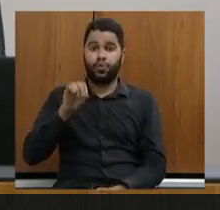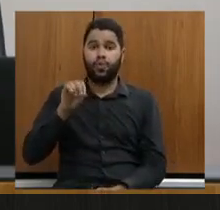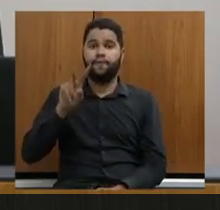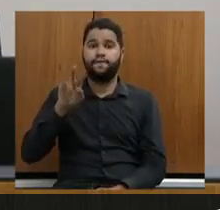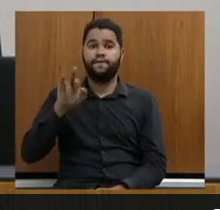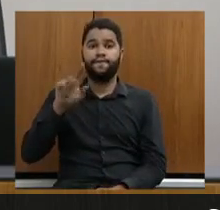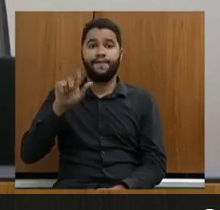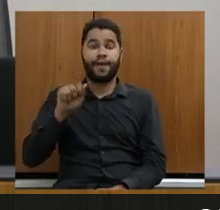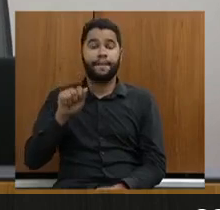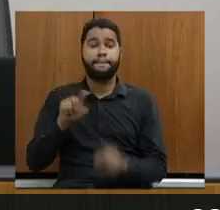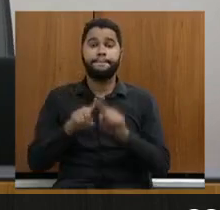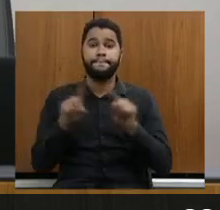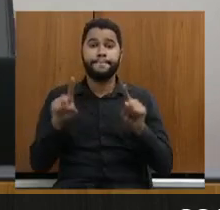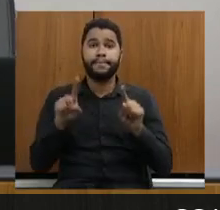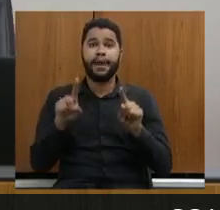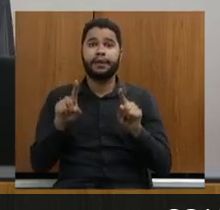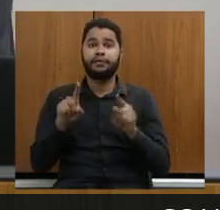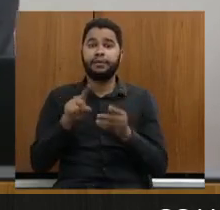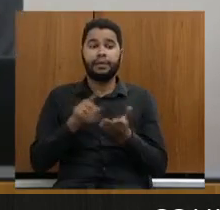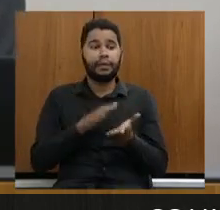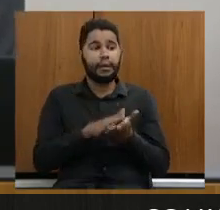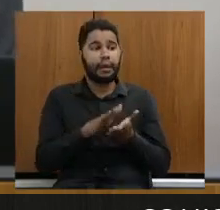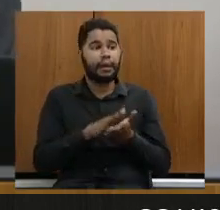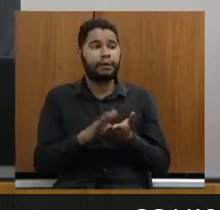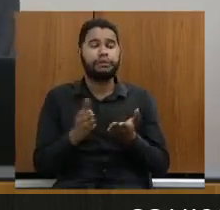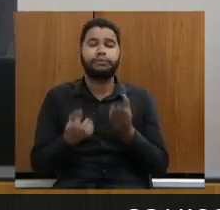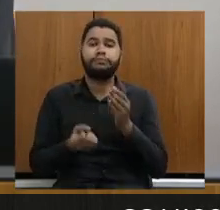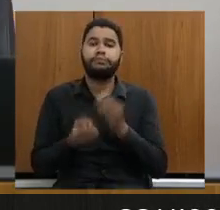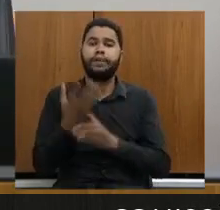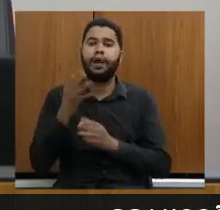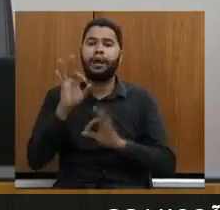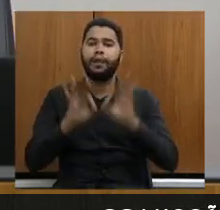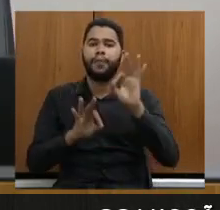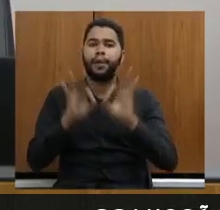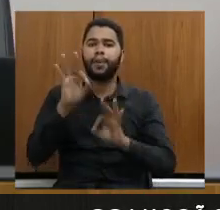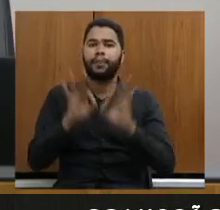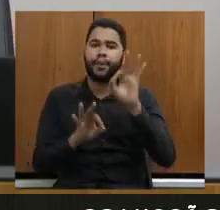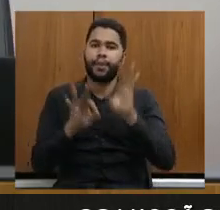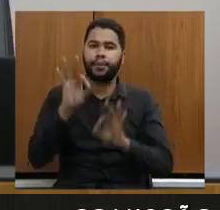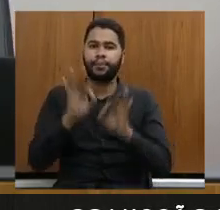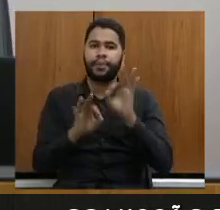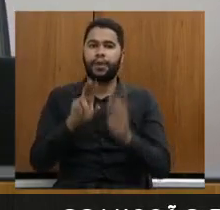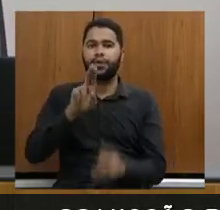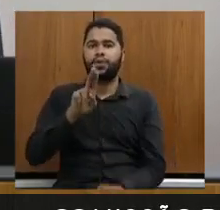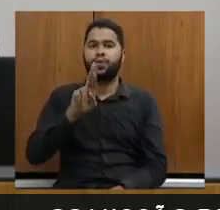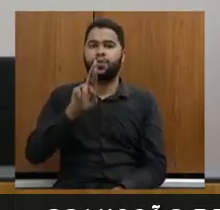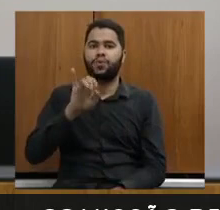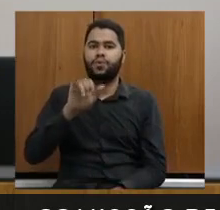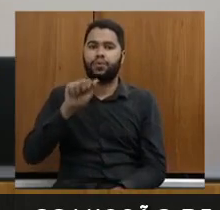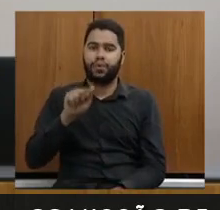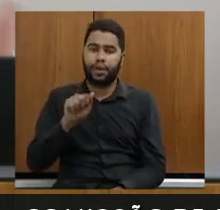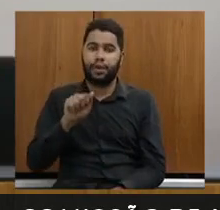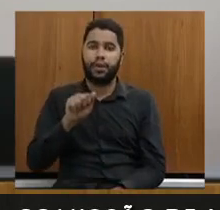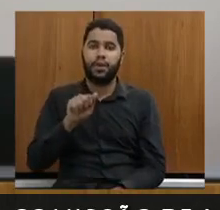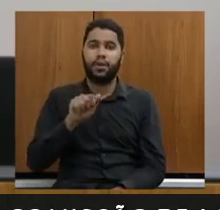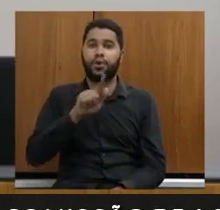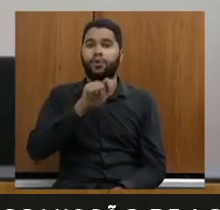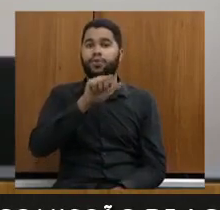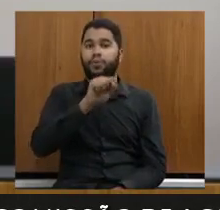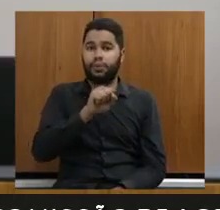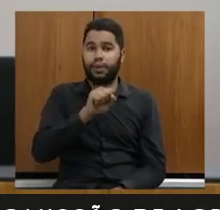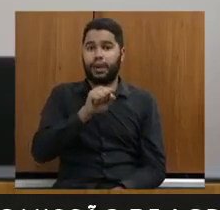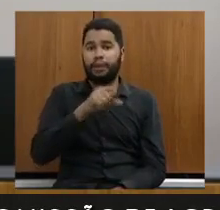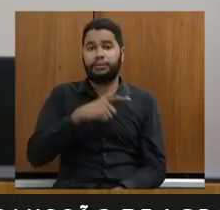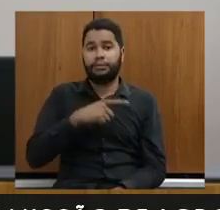amplo Se não vier o gás não tem como fabricar montar a fábrica de de ureia o gás não